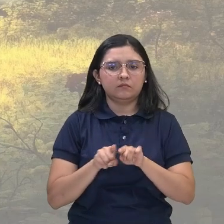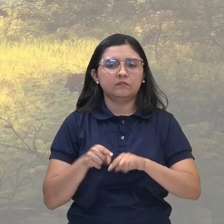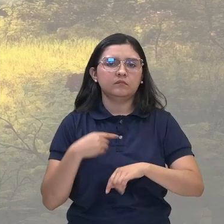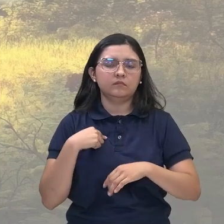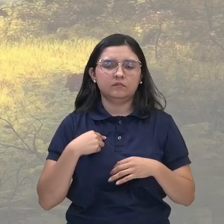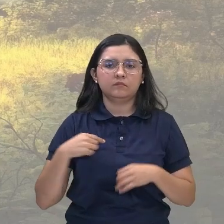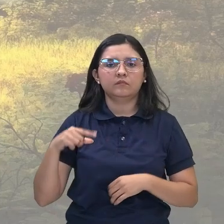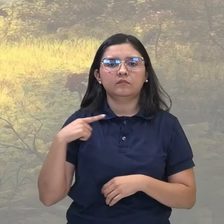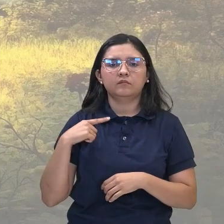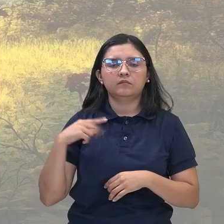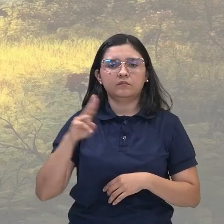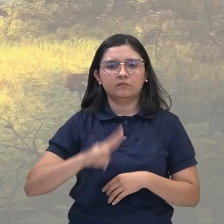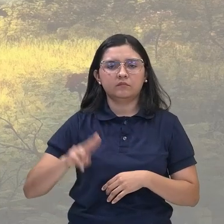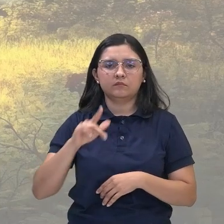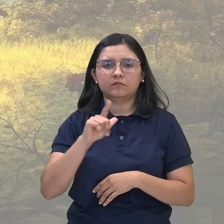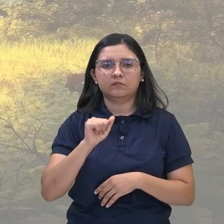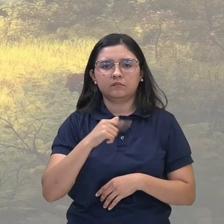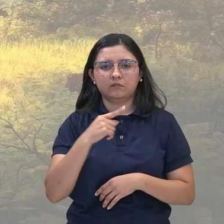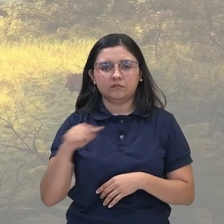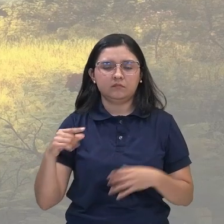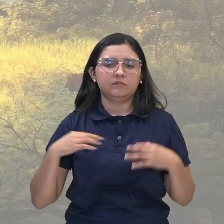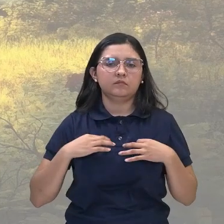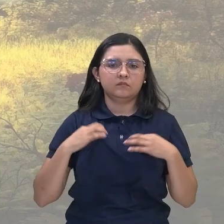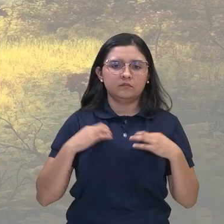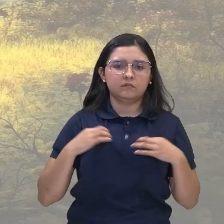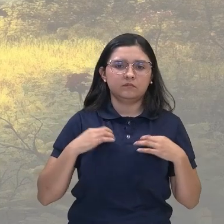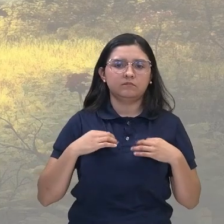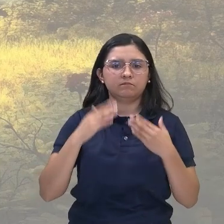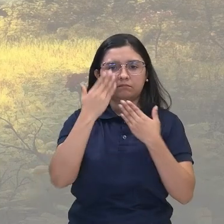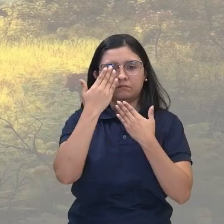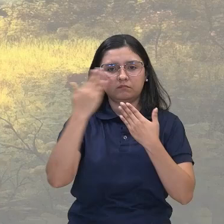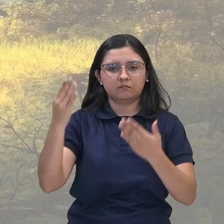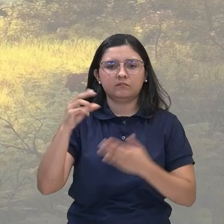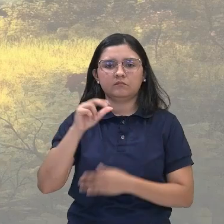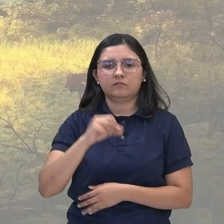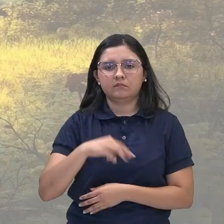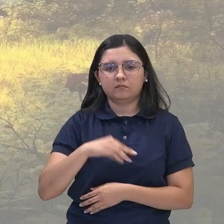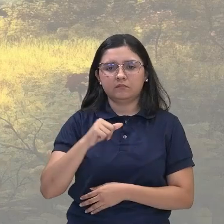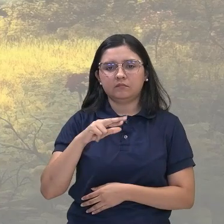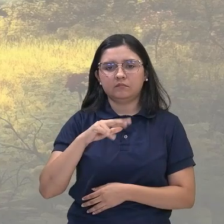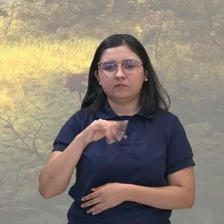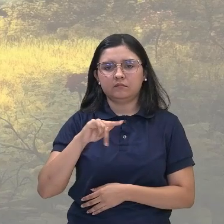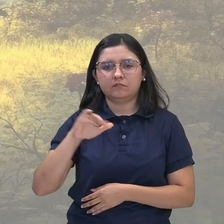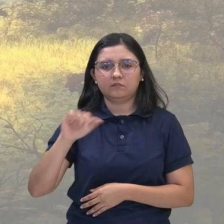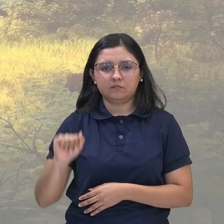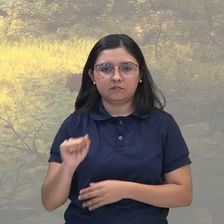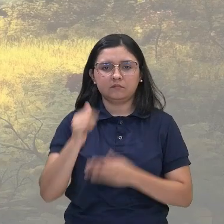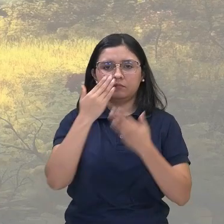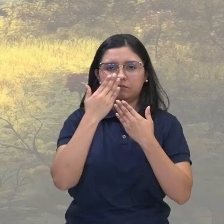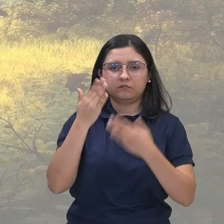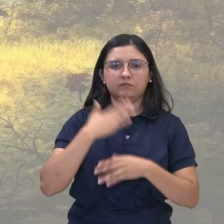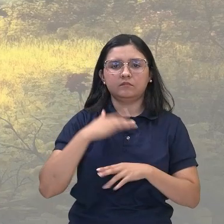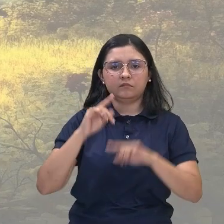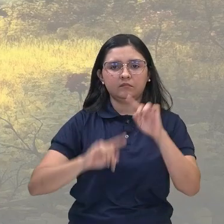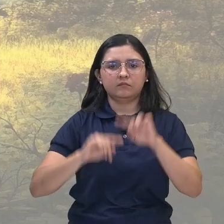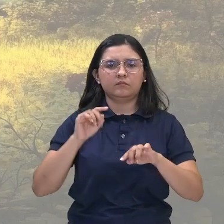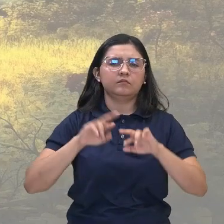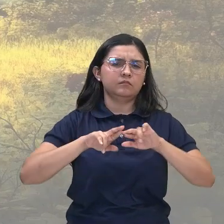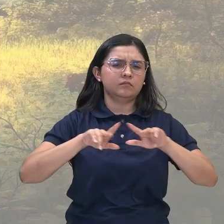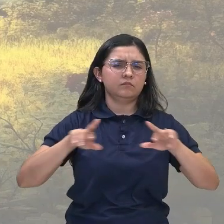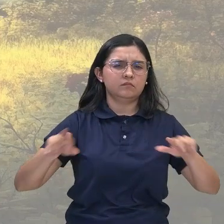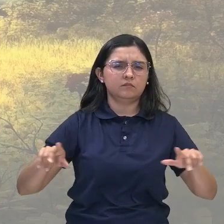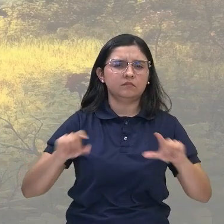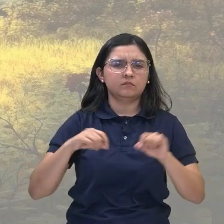visto. Graças, Marília bela, graças à minha estrela. Mas tendo tantos dotes